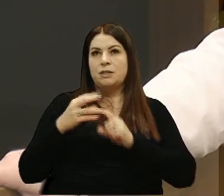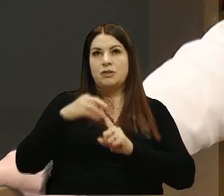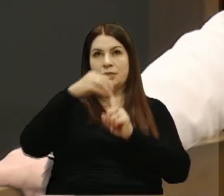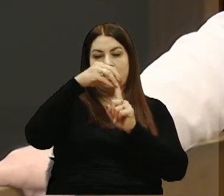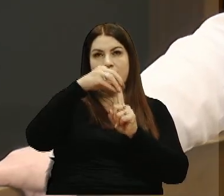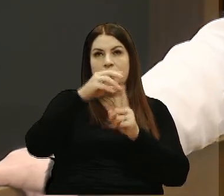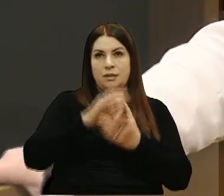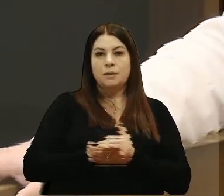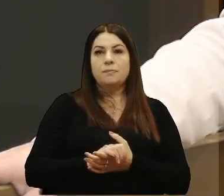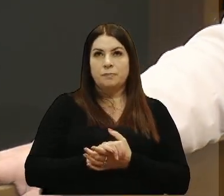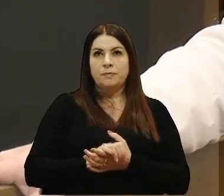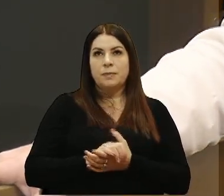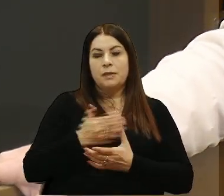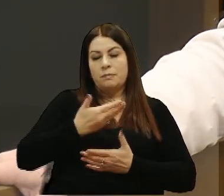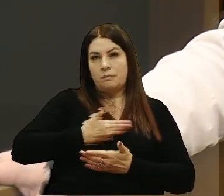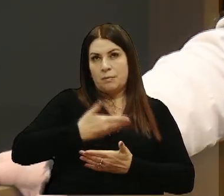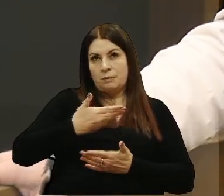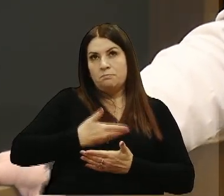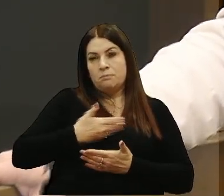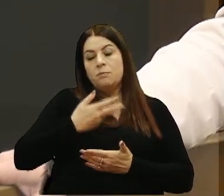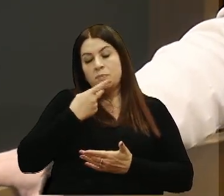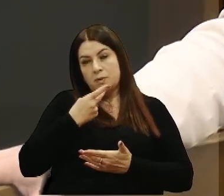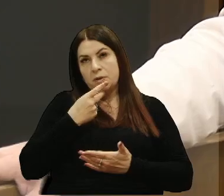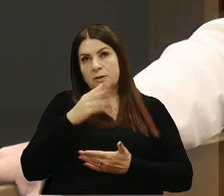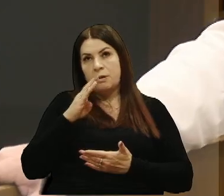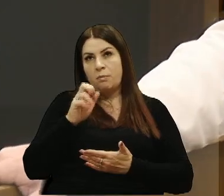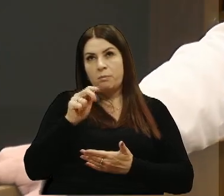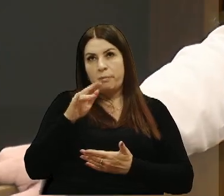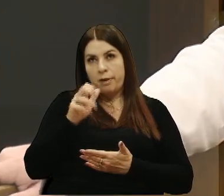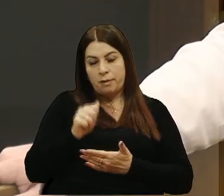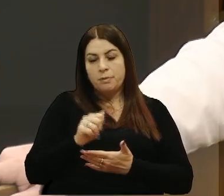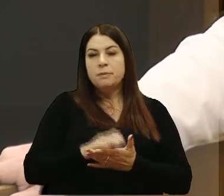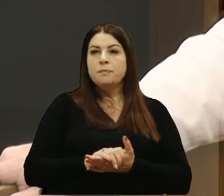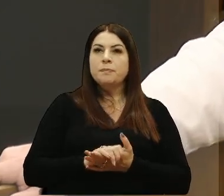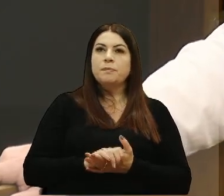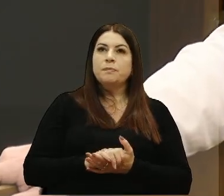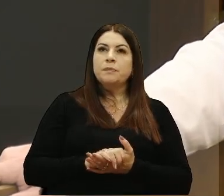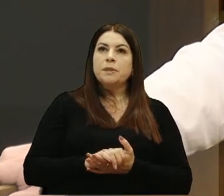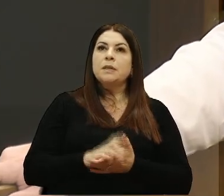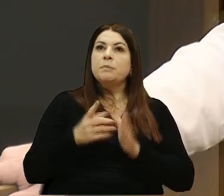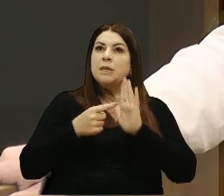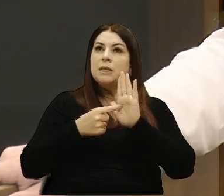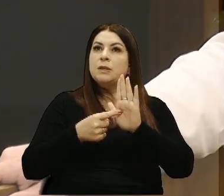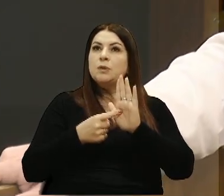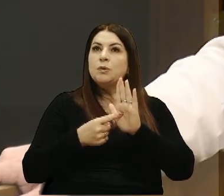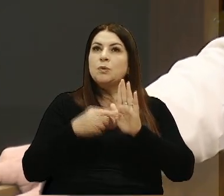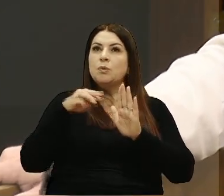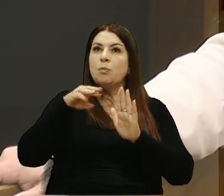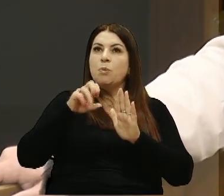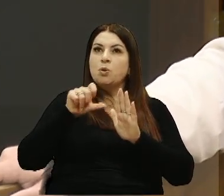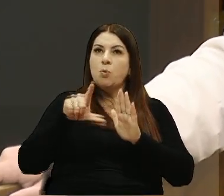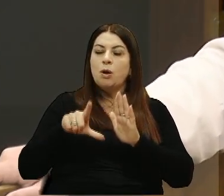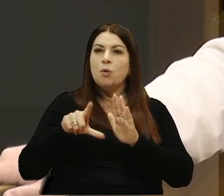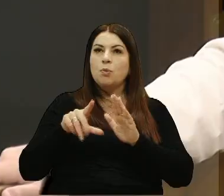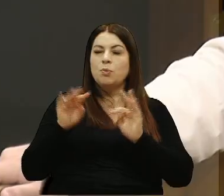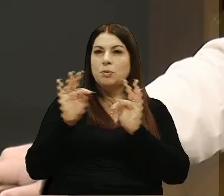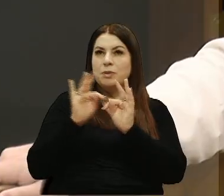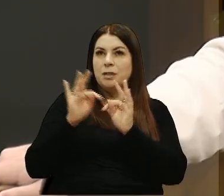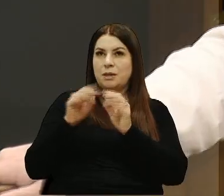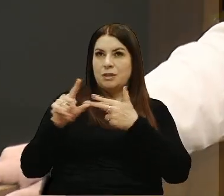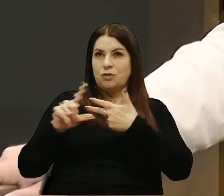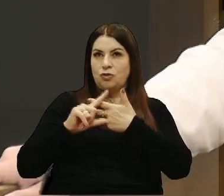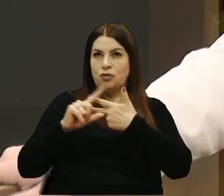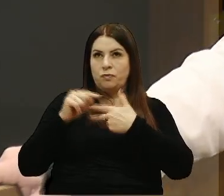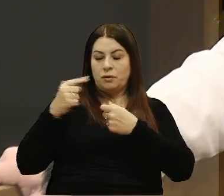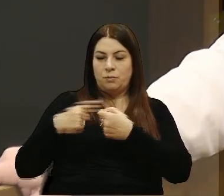grande amiga, posso afirmar, a Bárbara Arruda, que apresentou um manual de técnica legislativa